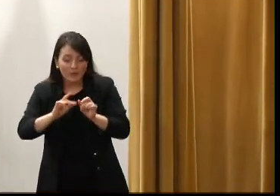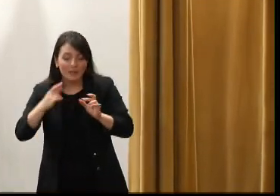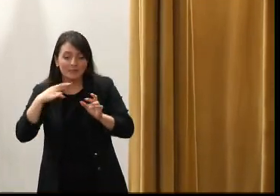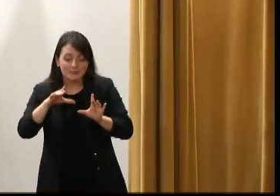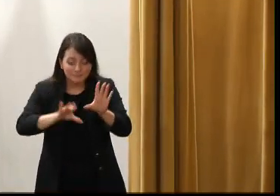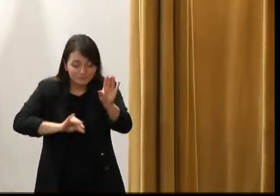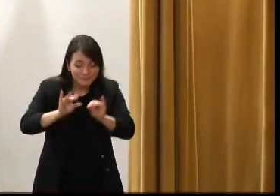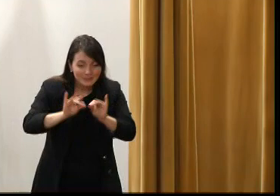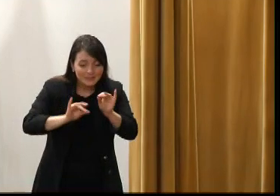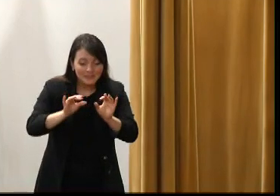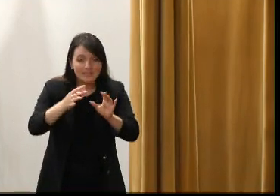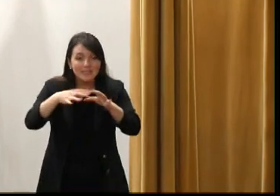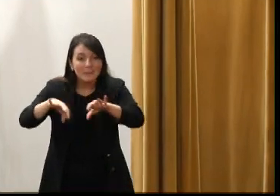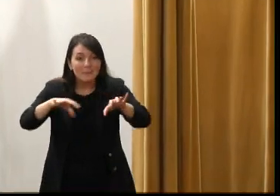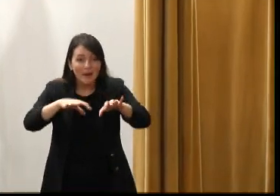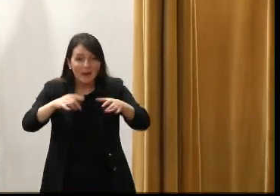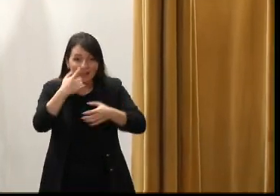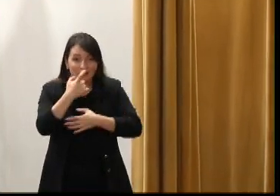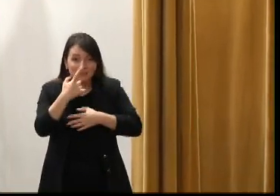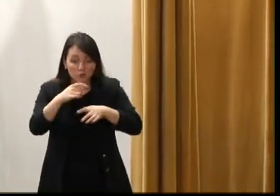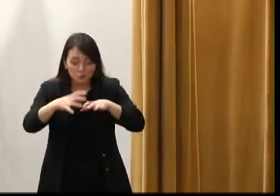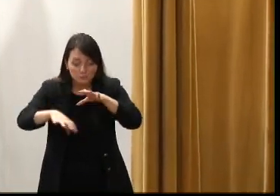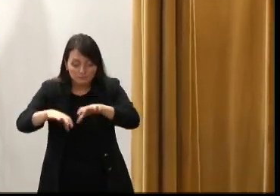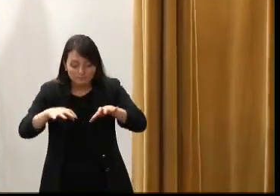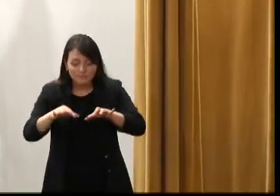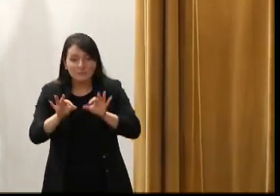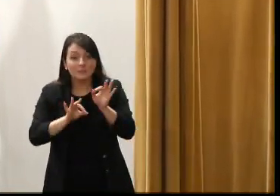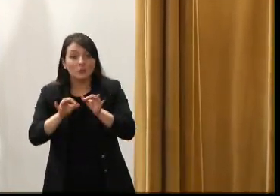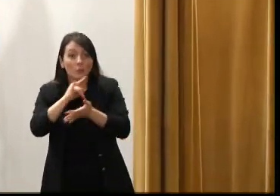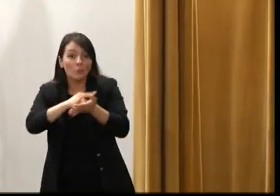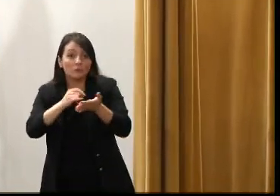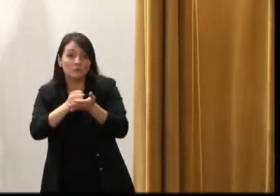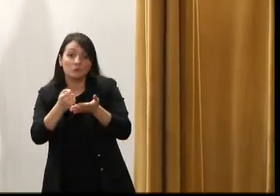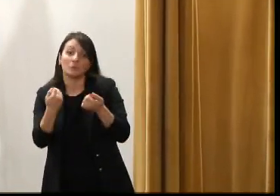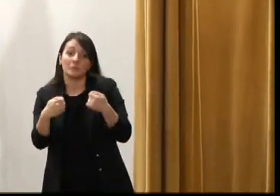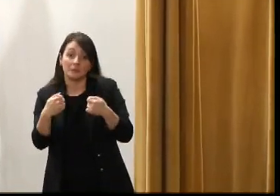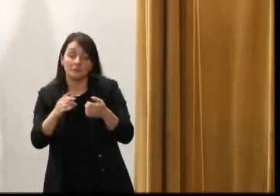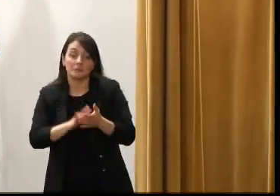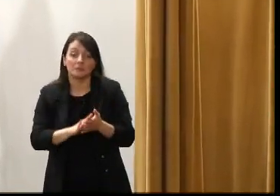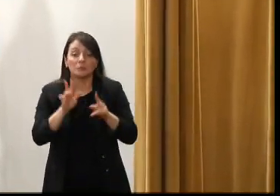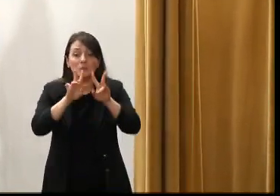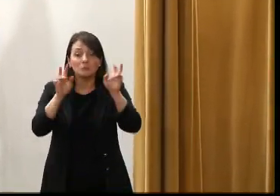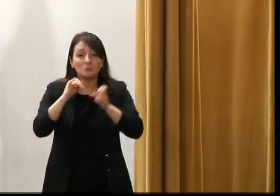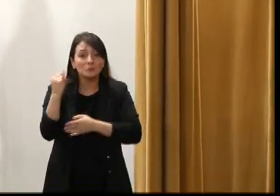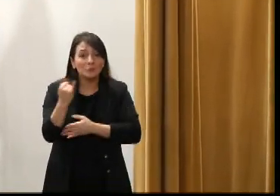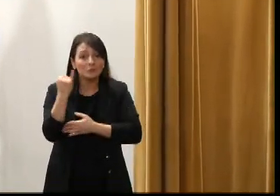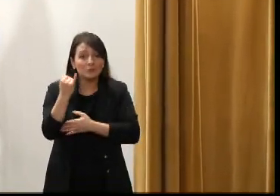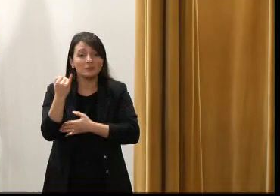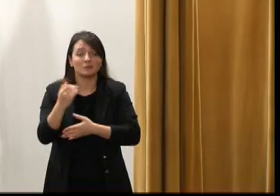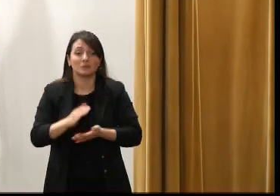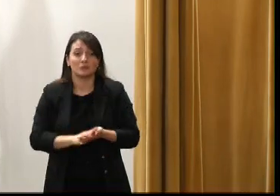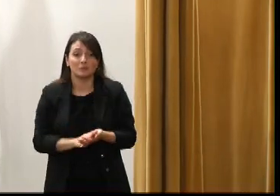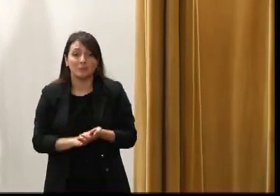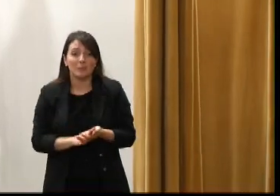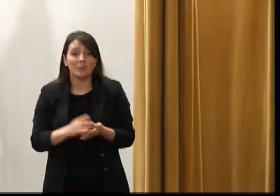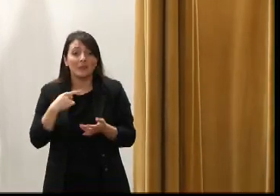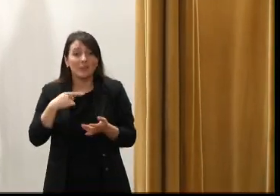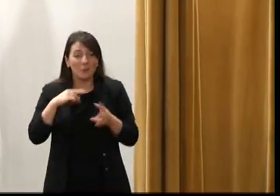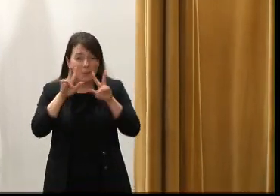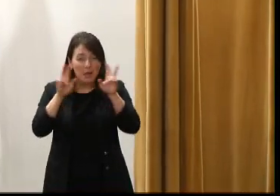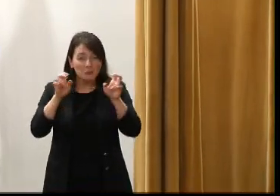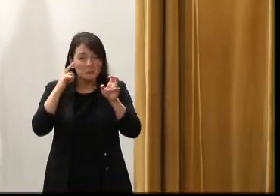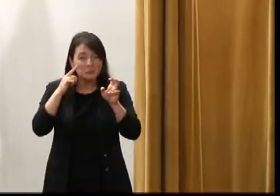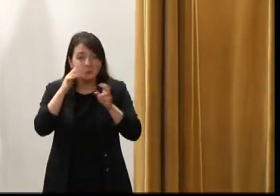seletiva. E esse é um assunto que é muito relevante nessa pauta, que é a pauta principal das